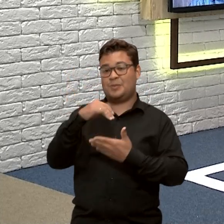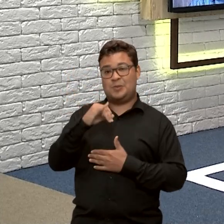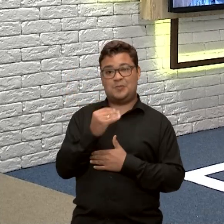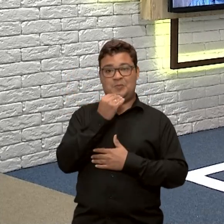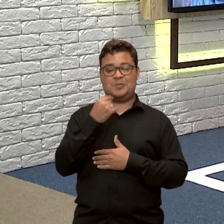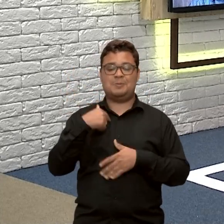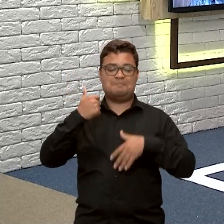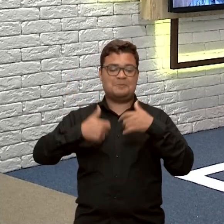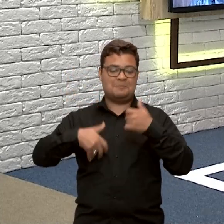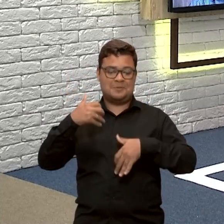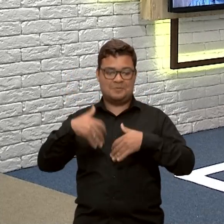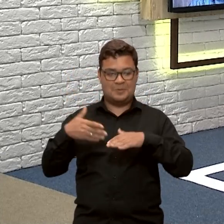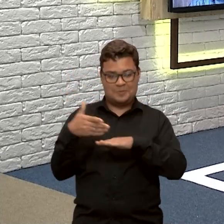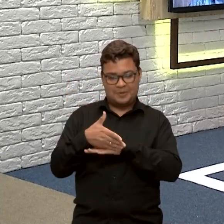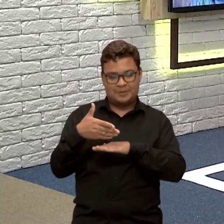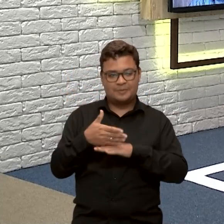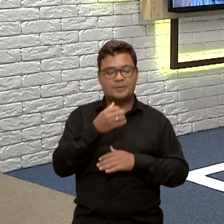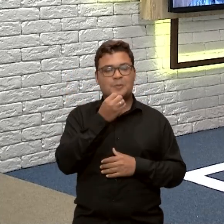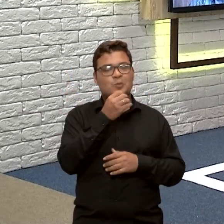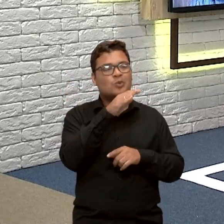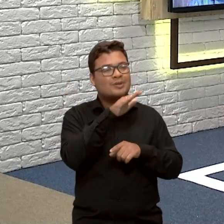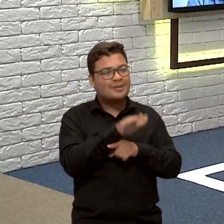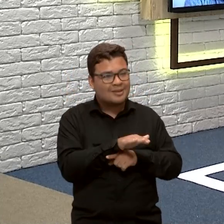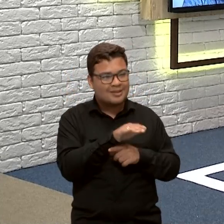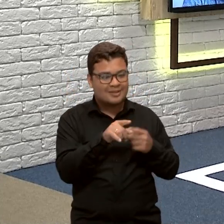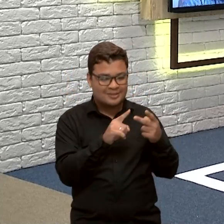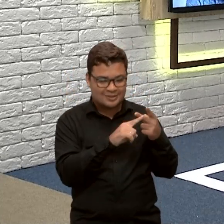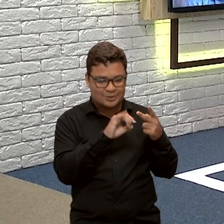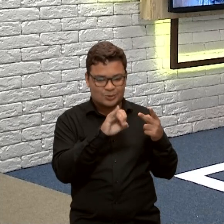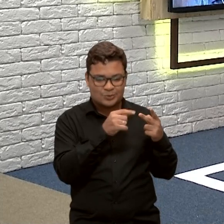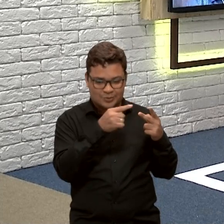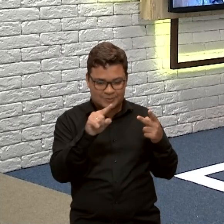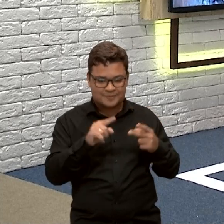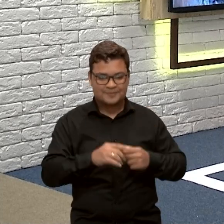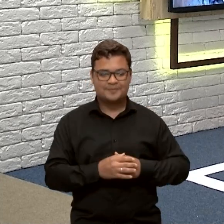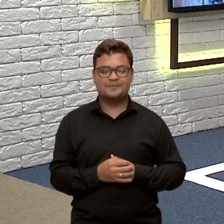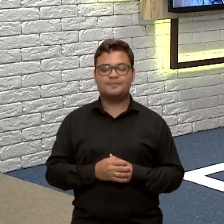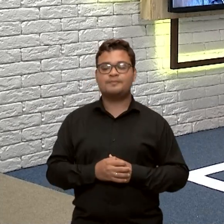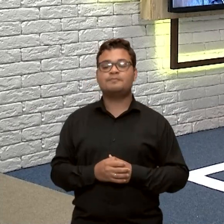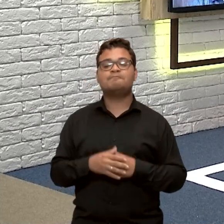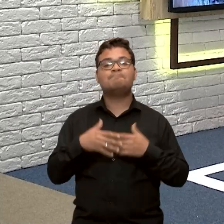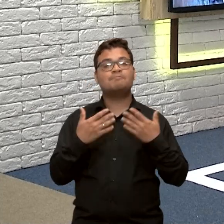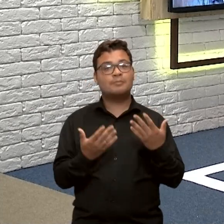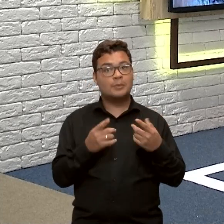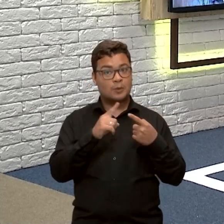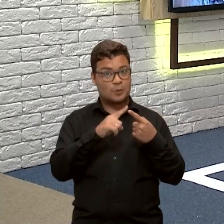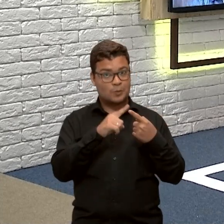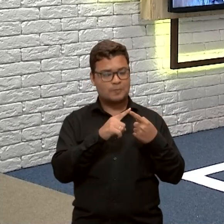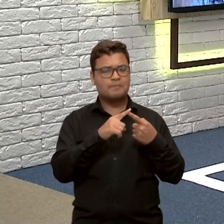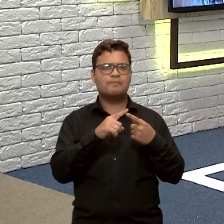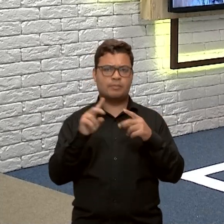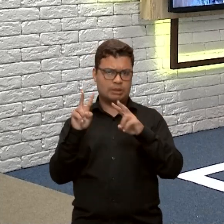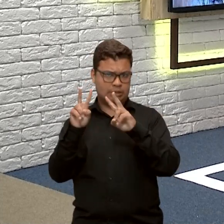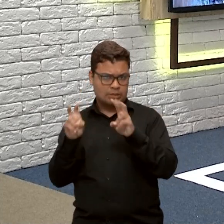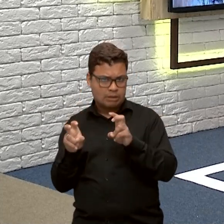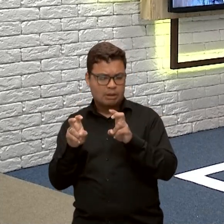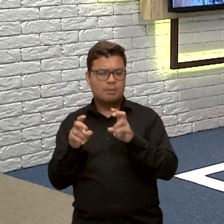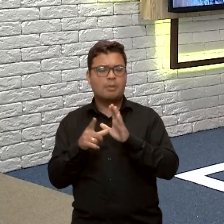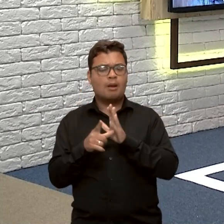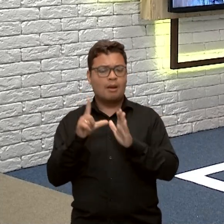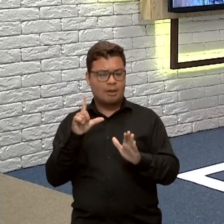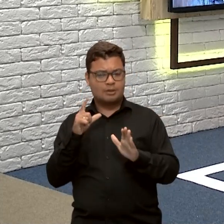média, olhos claros e cabelos curtos. Olá, muito obrigada pela sua presença, Wellington. Olá, boa